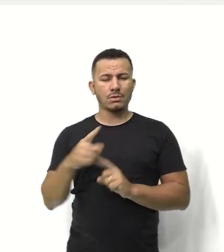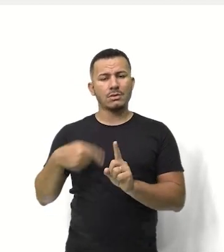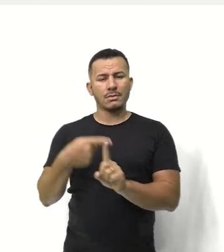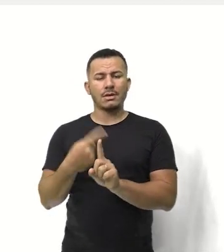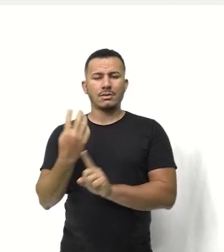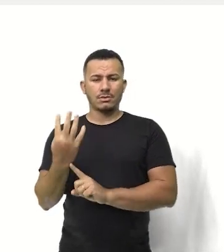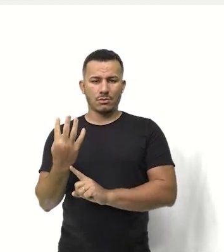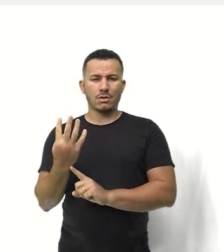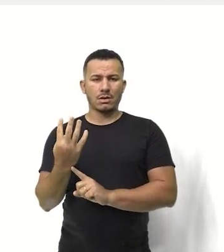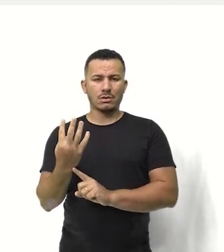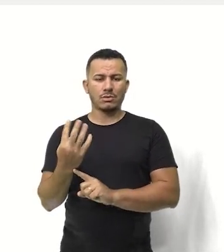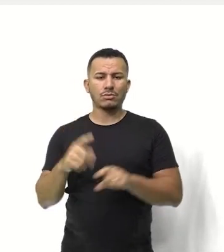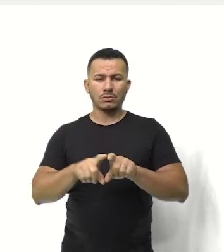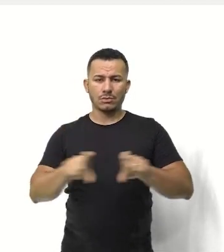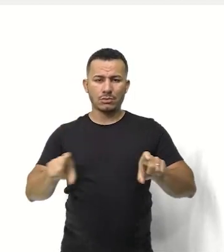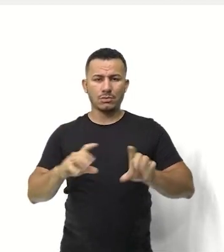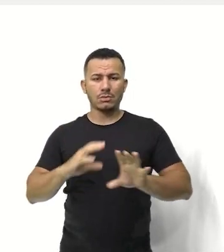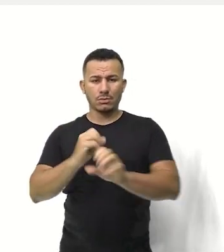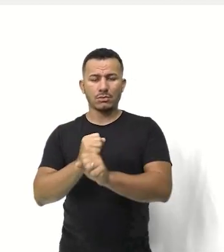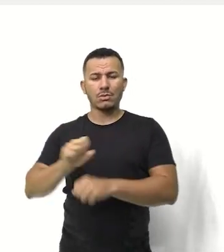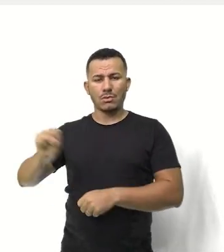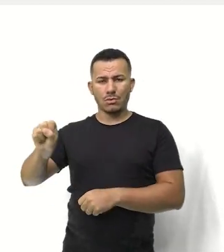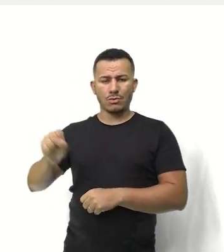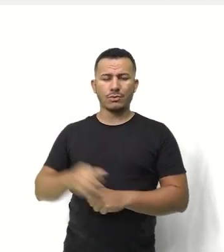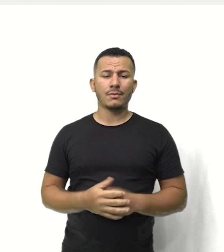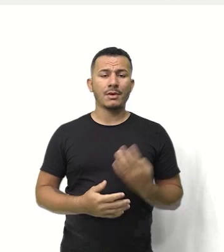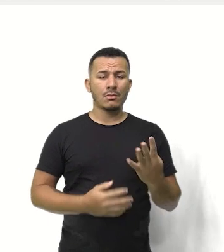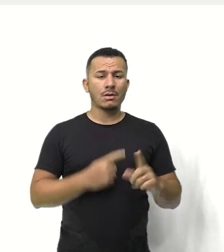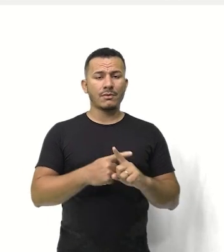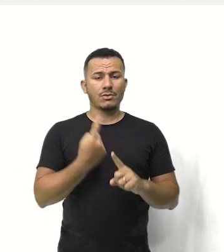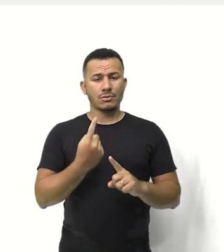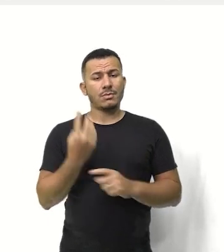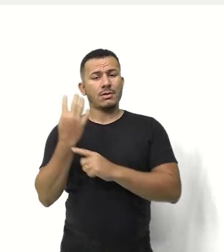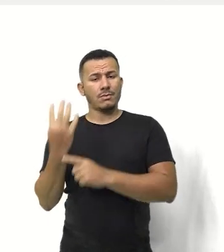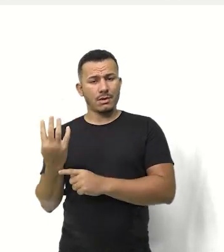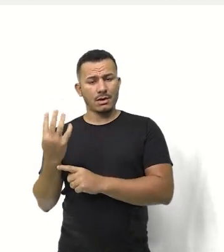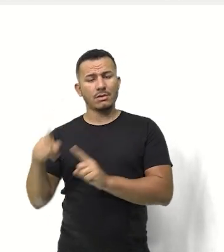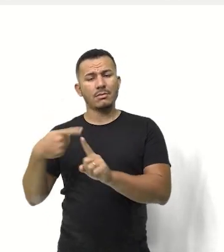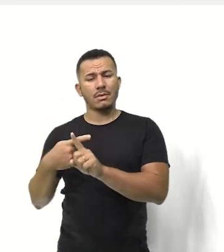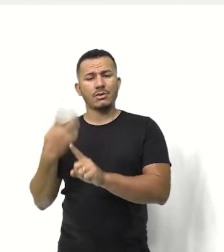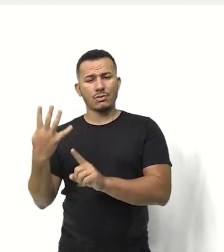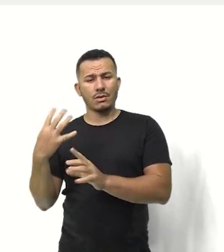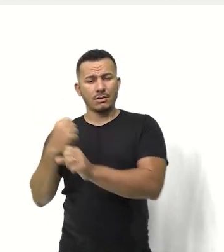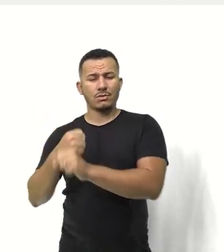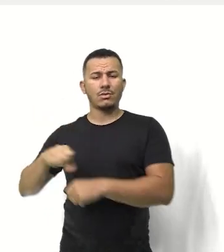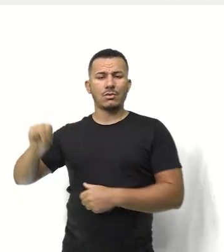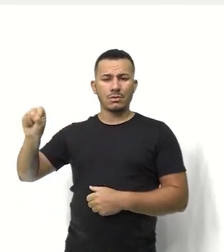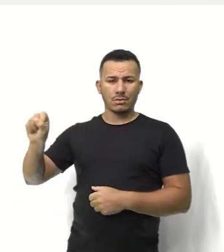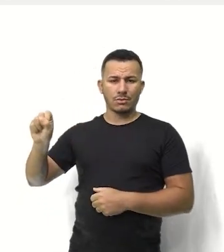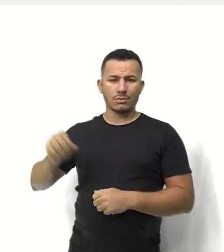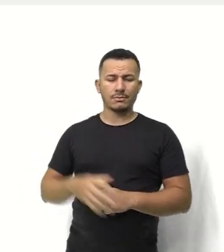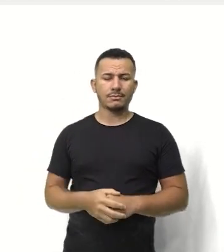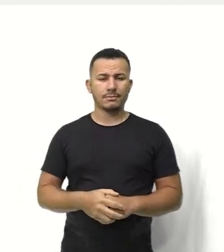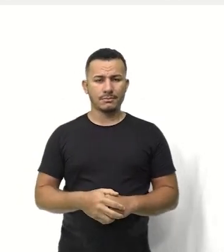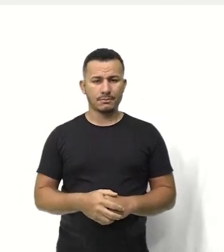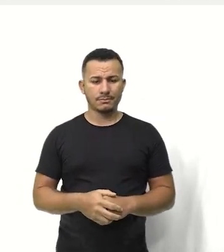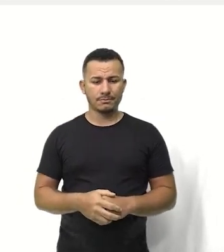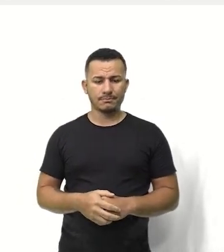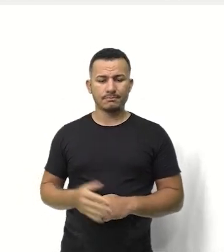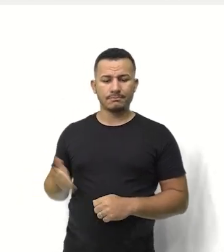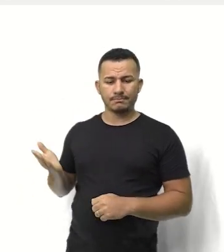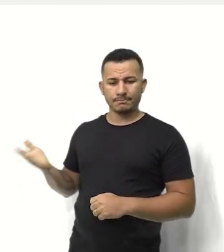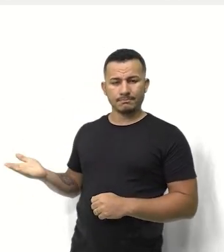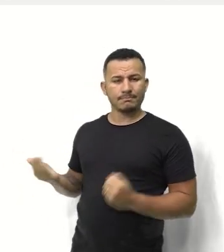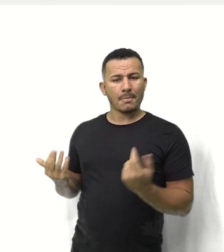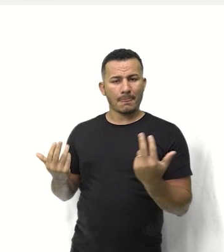4 vezes 1 mais 4, isso aqui é igual a 8. 4 vezes 1 dá 4, mais 4 igual a